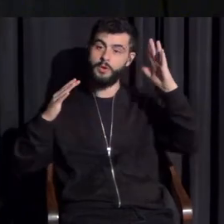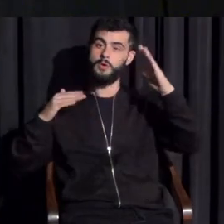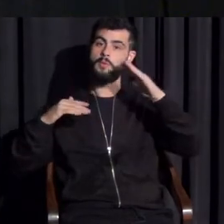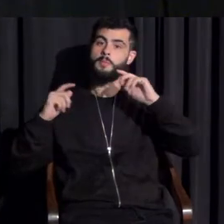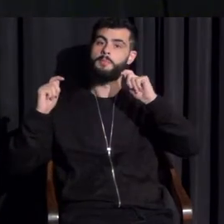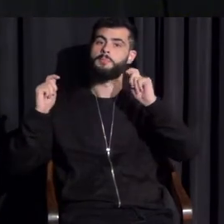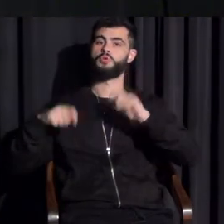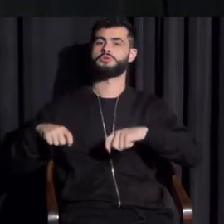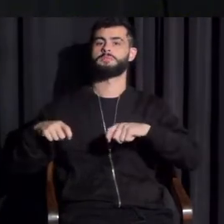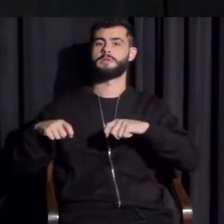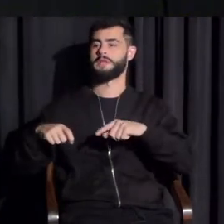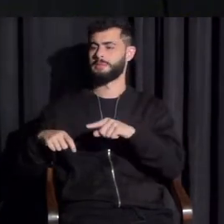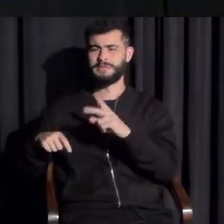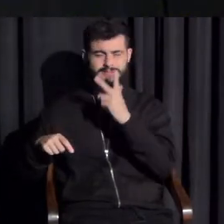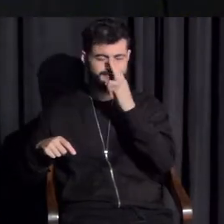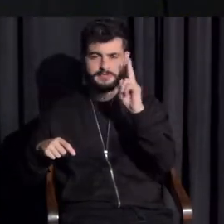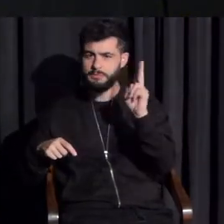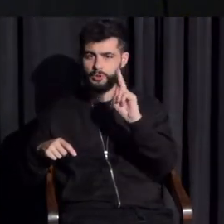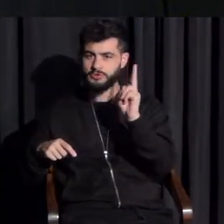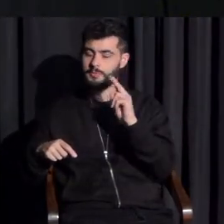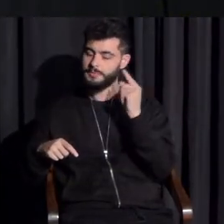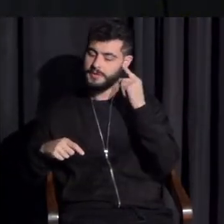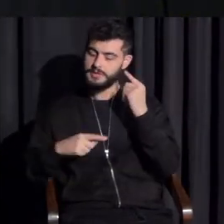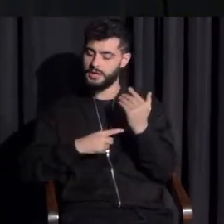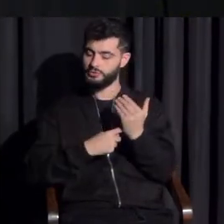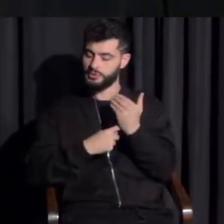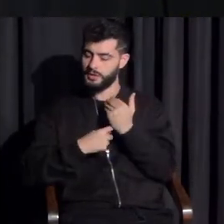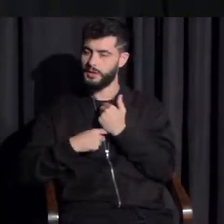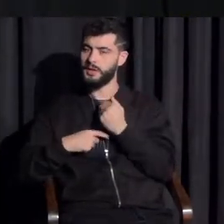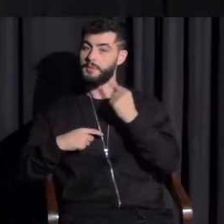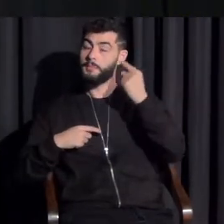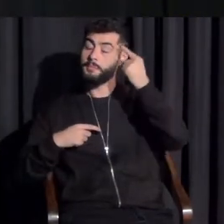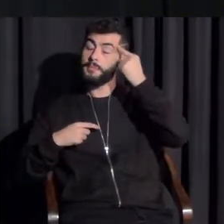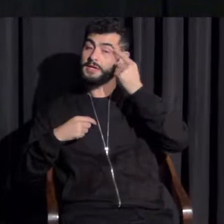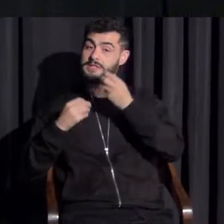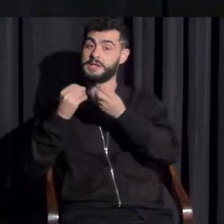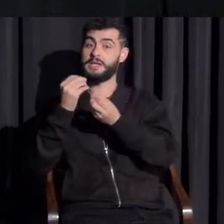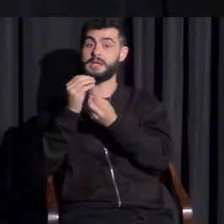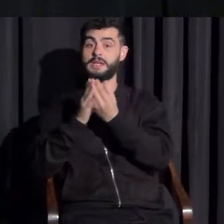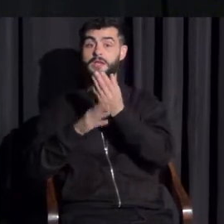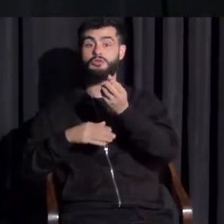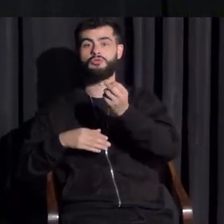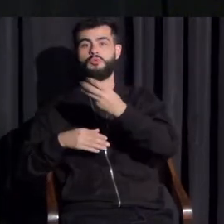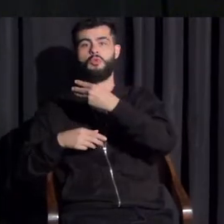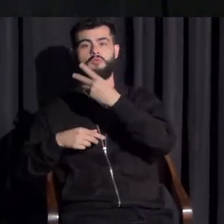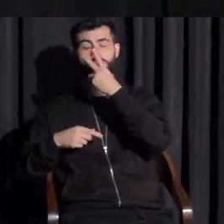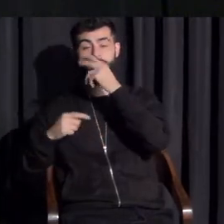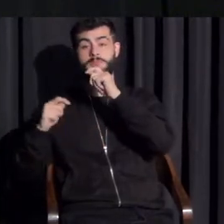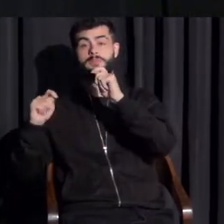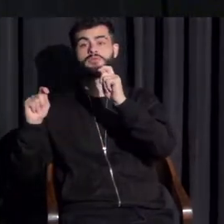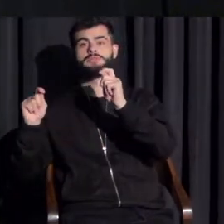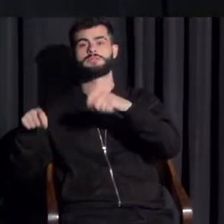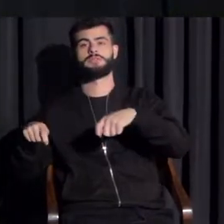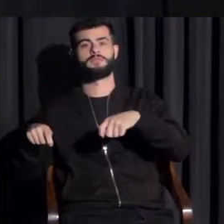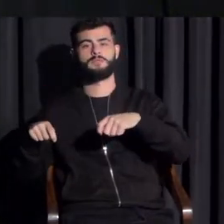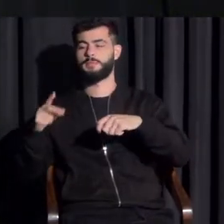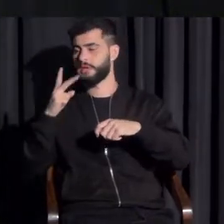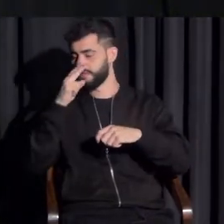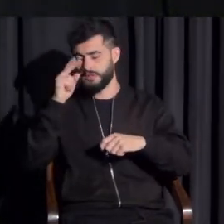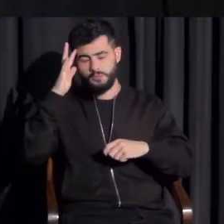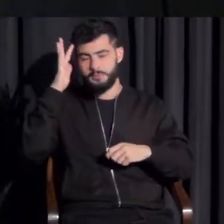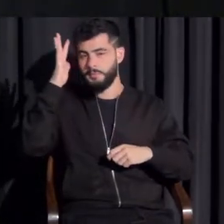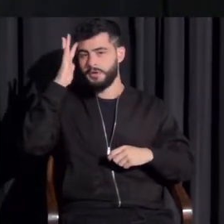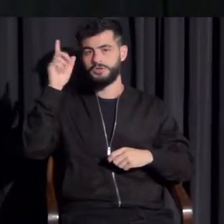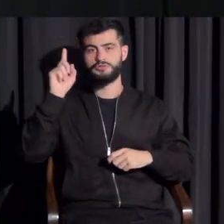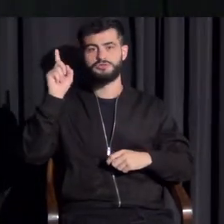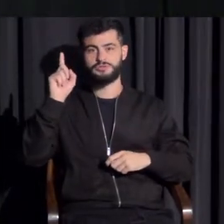mas esse possível dentro do... Né? O que a gente pensa como o impossível, o inimaginável, né? E aí a gente alimenta